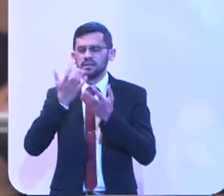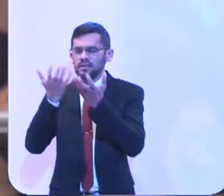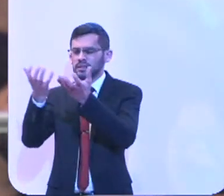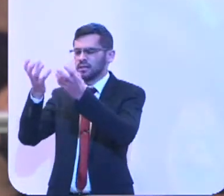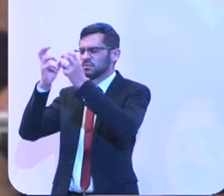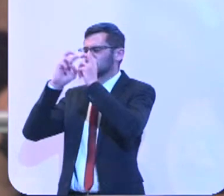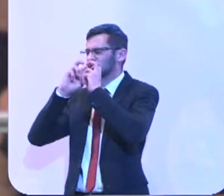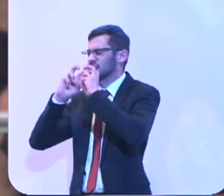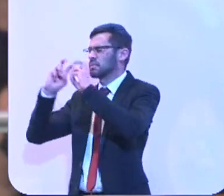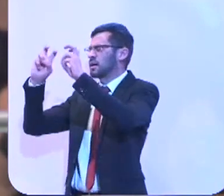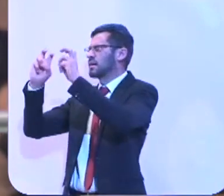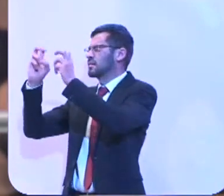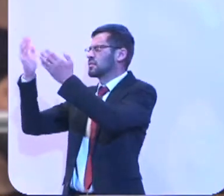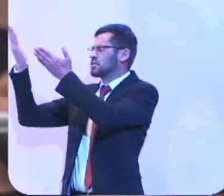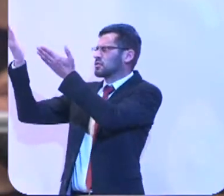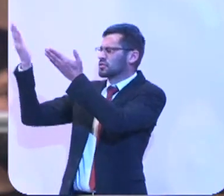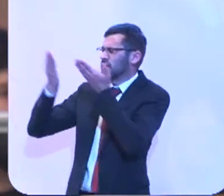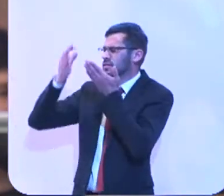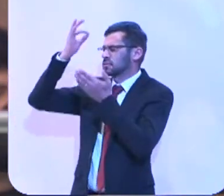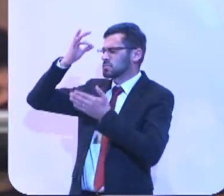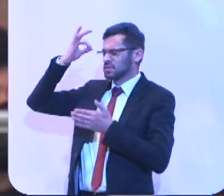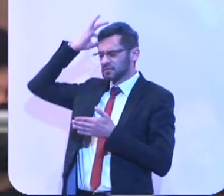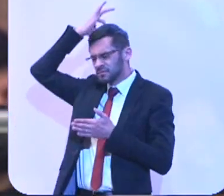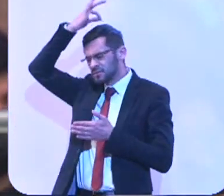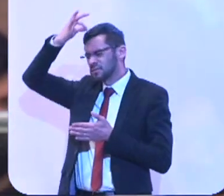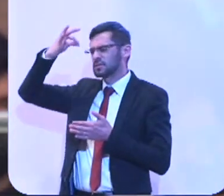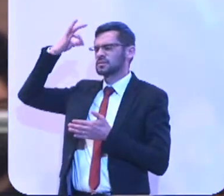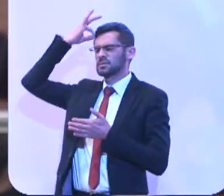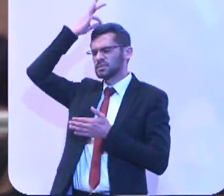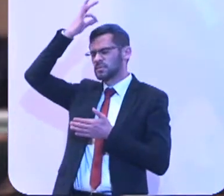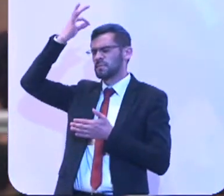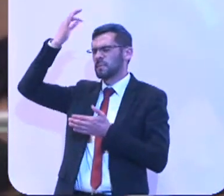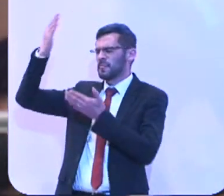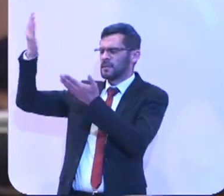clamar, sopra Espírito Santo,